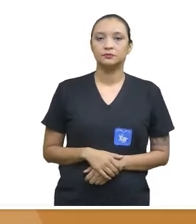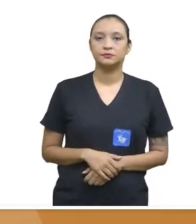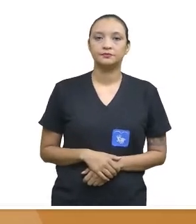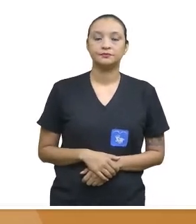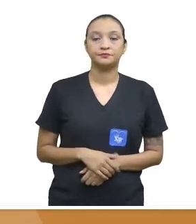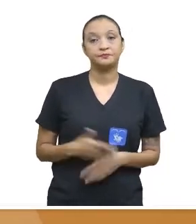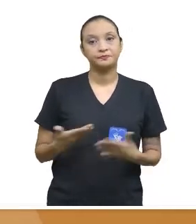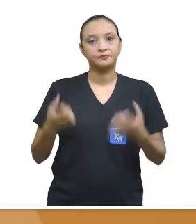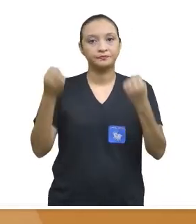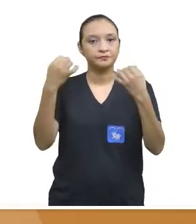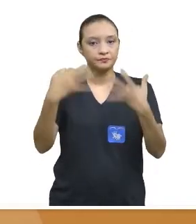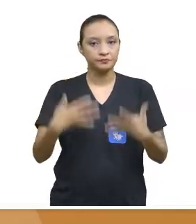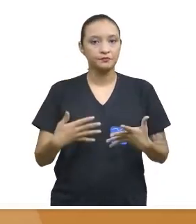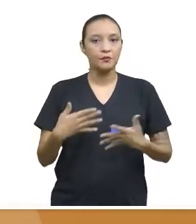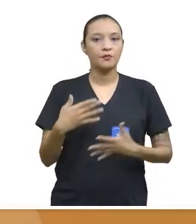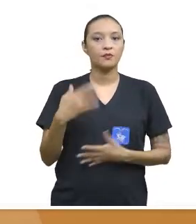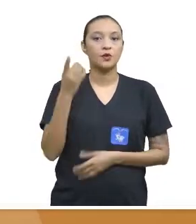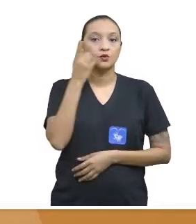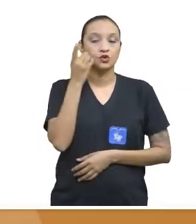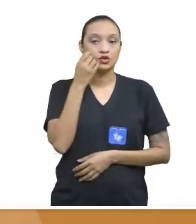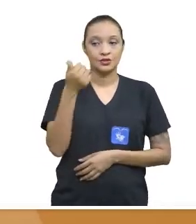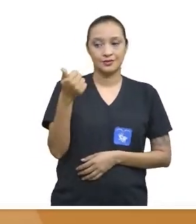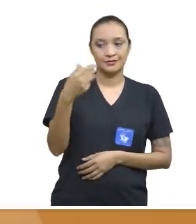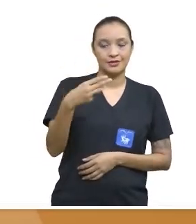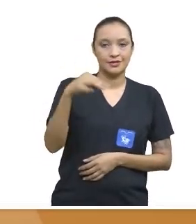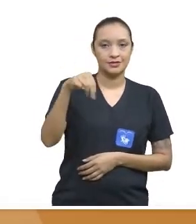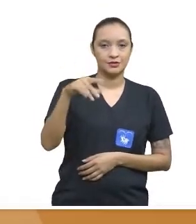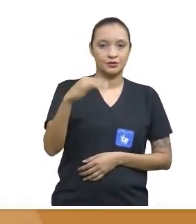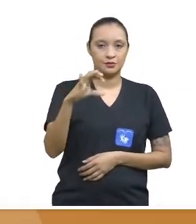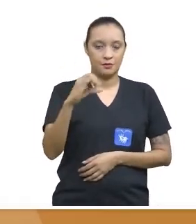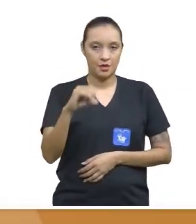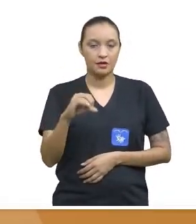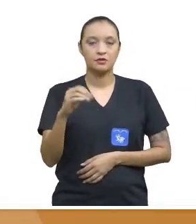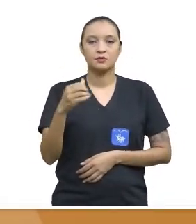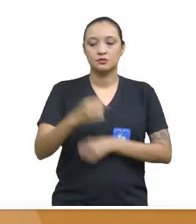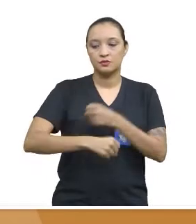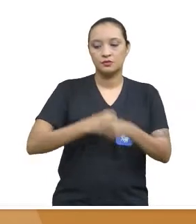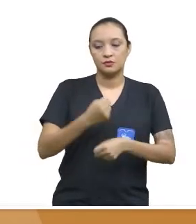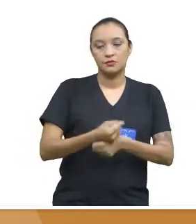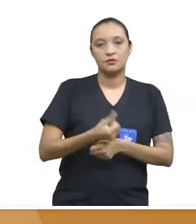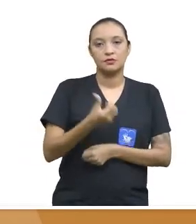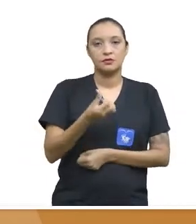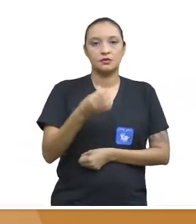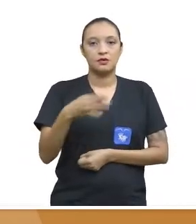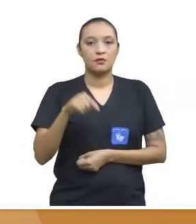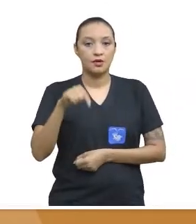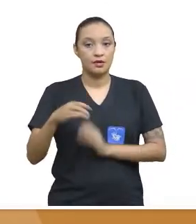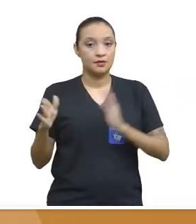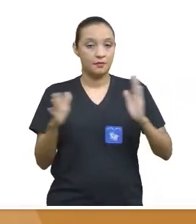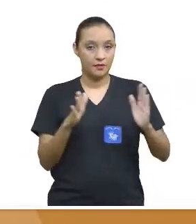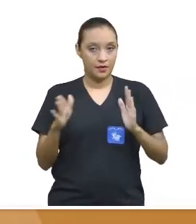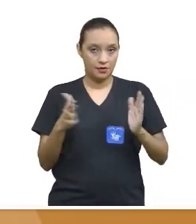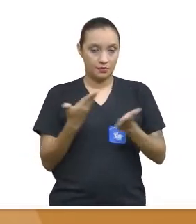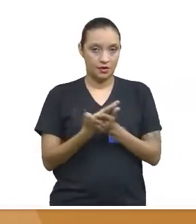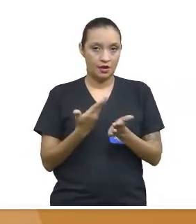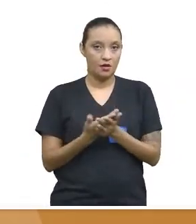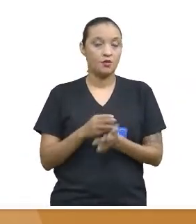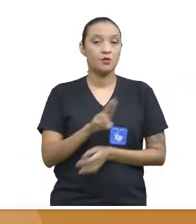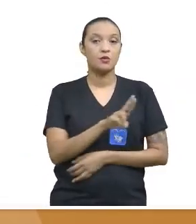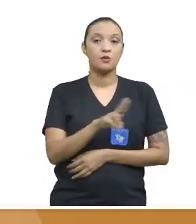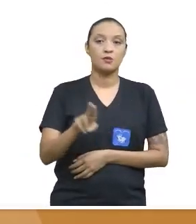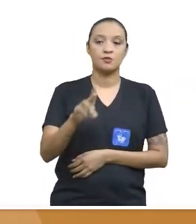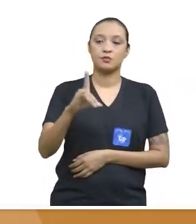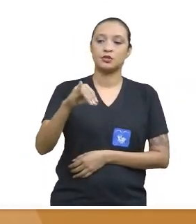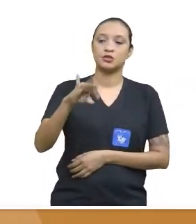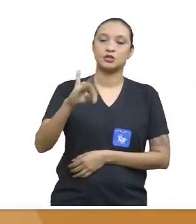de 64. Então vamos lá. O nosso conteúdo desse primeiro momento chama-se ditadura militar no Brasil. A ditadura militar no